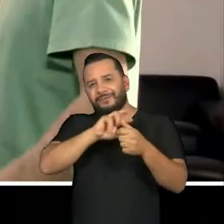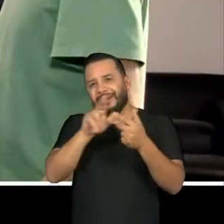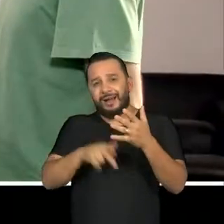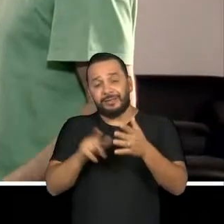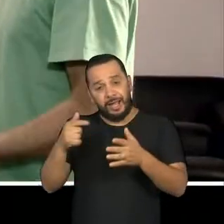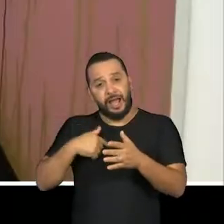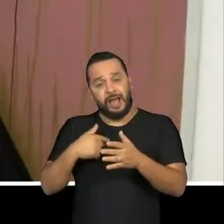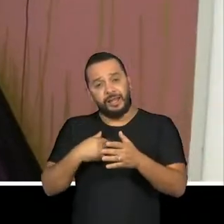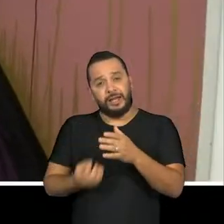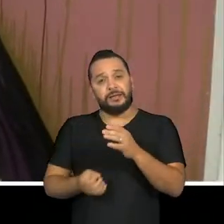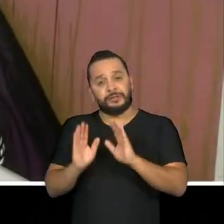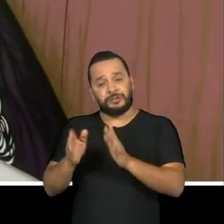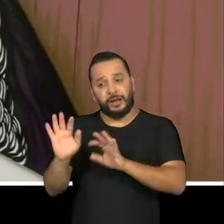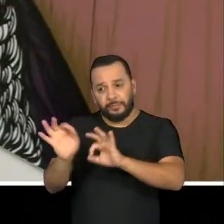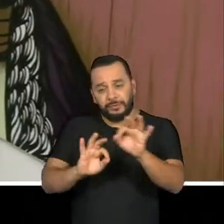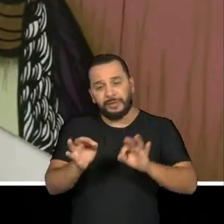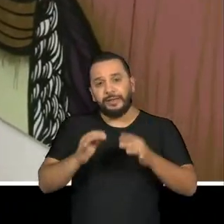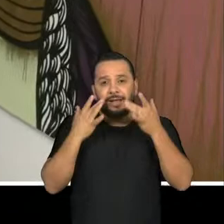teatro e de cinema.